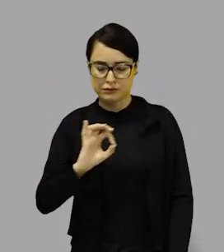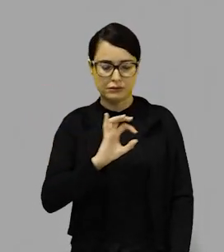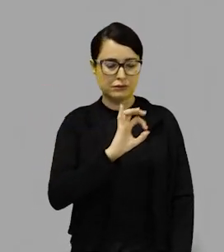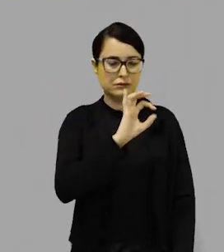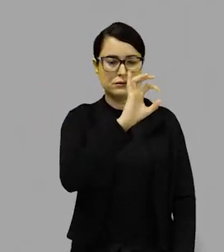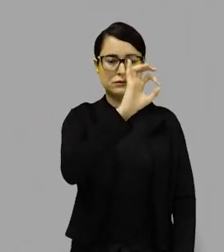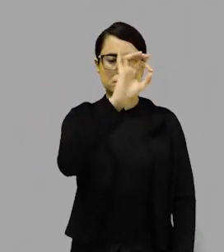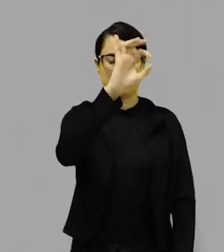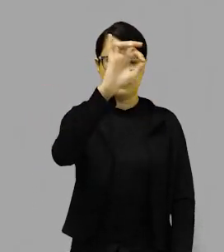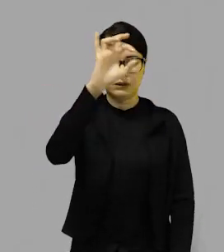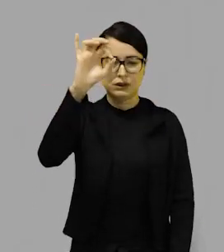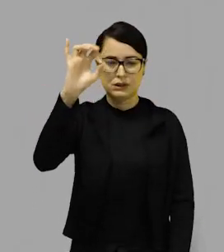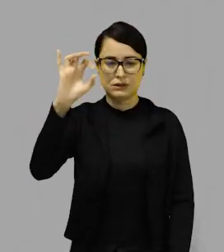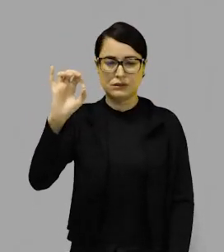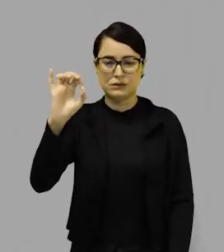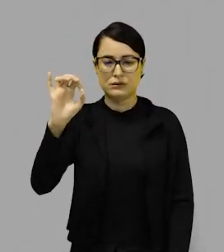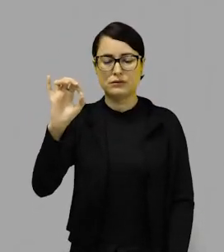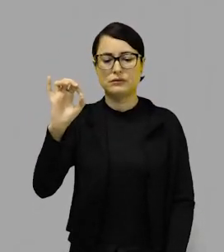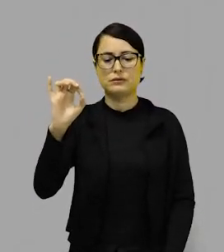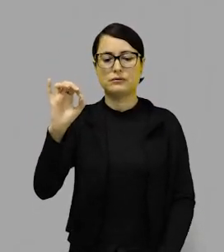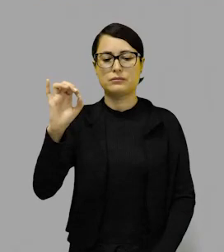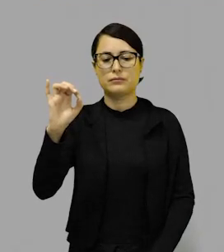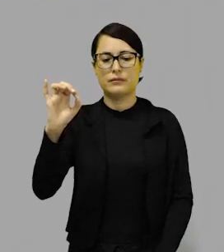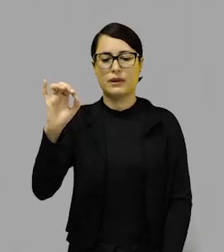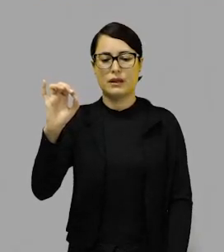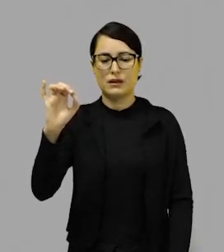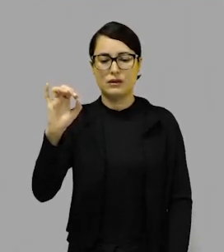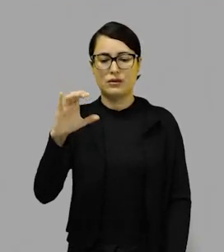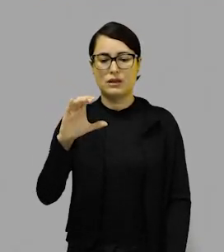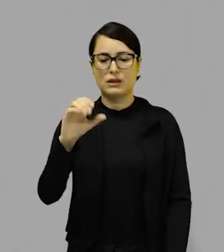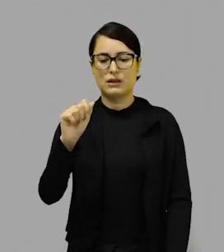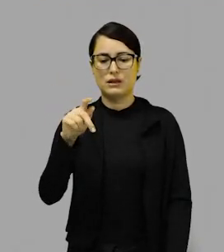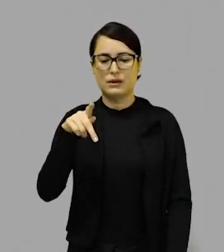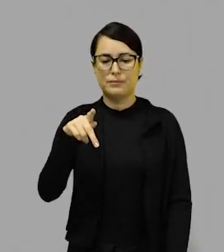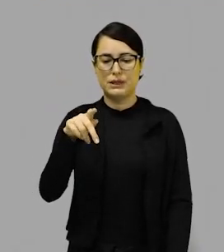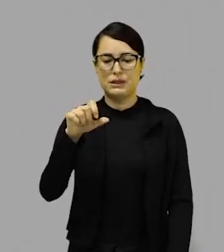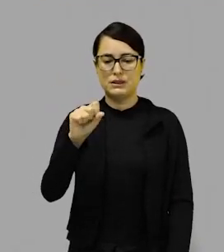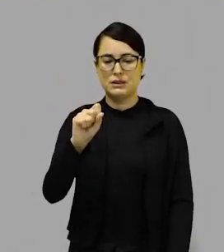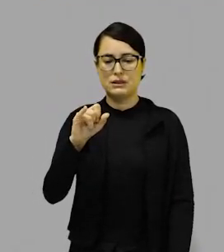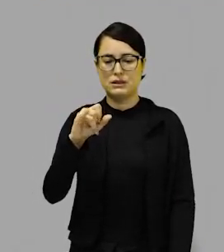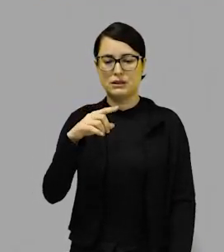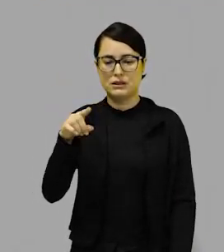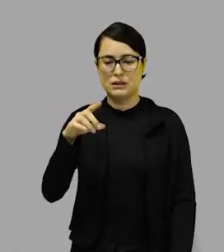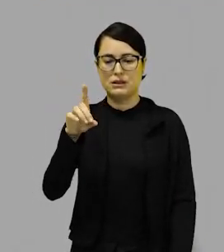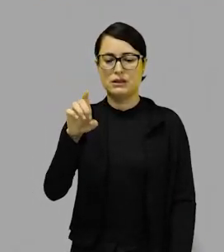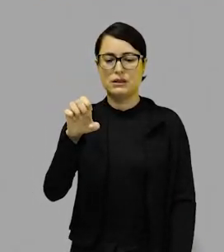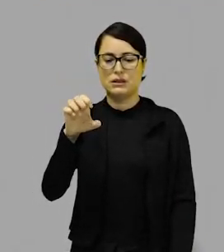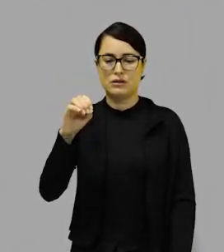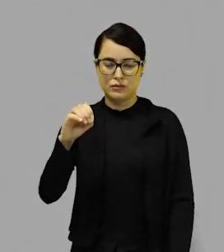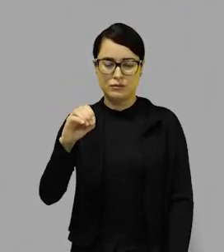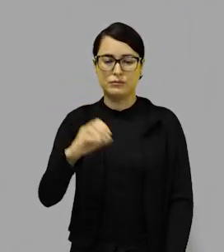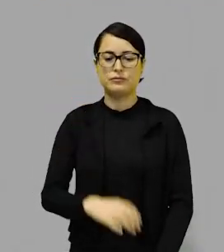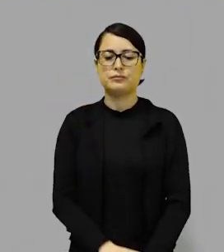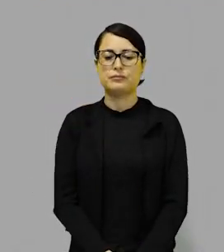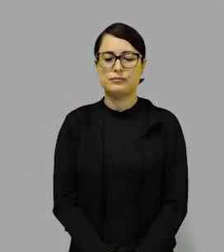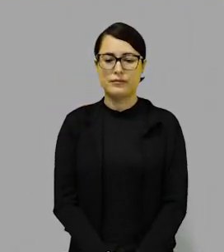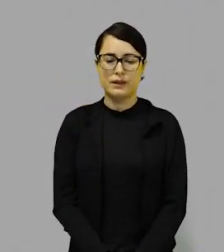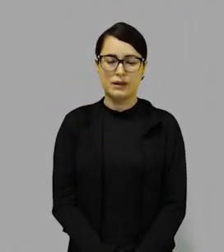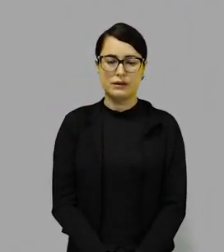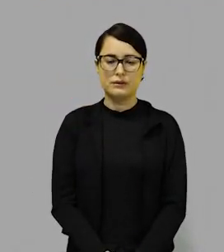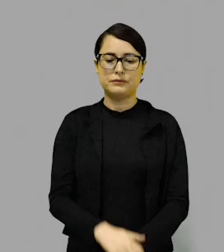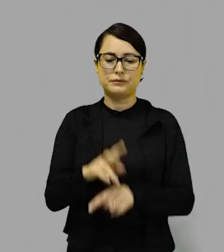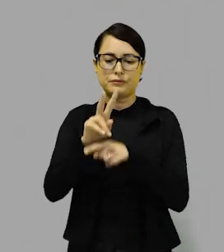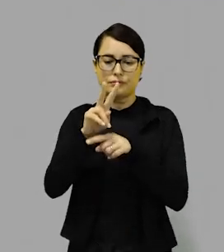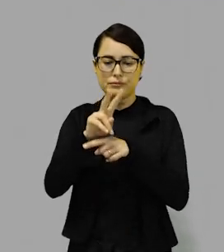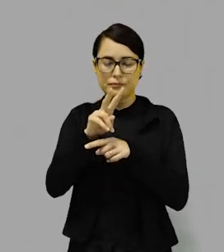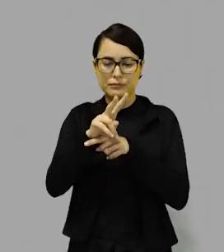formando uma cápsula maior, que ele chama aqui de capsídeo. Então, esse capsídeo ele está